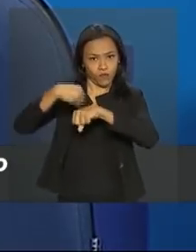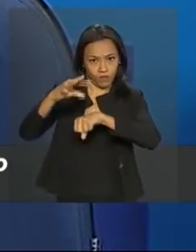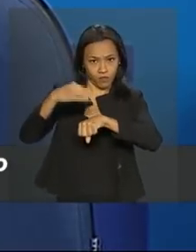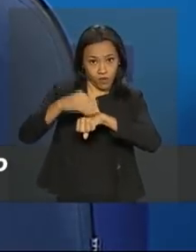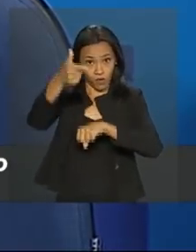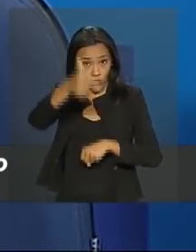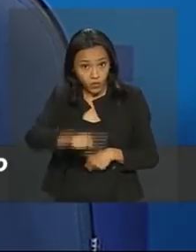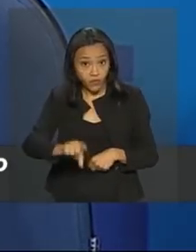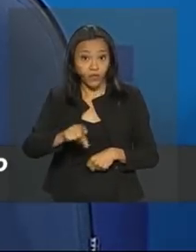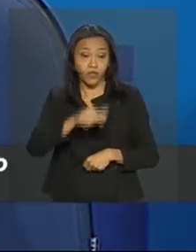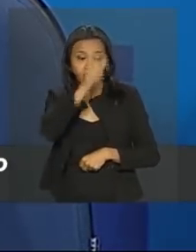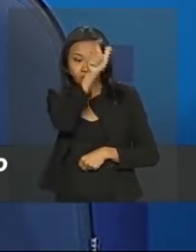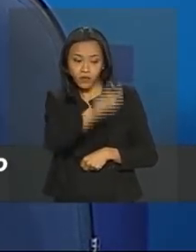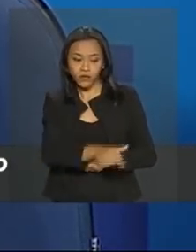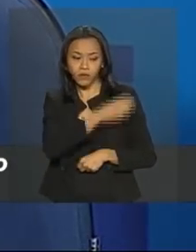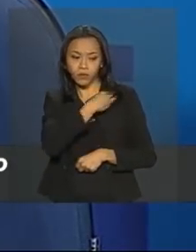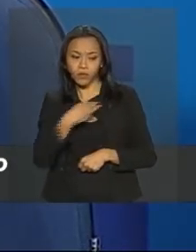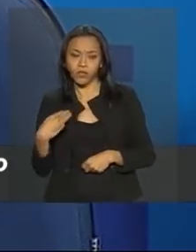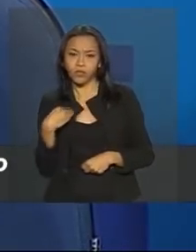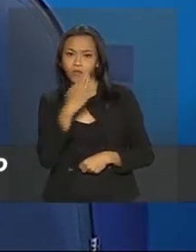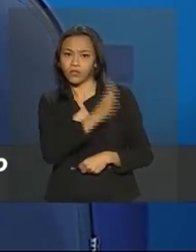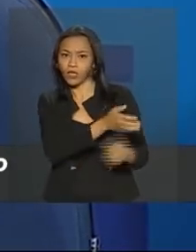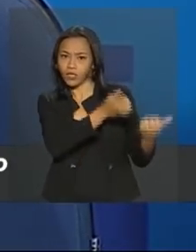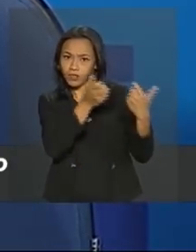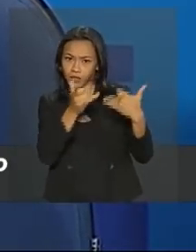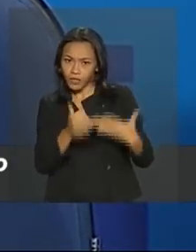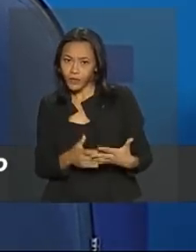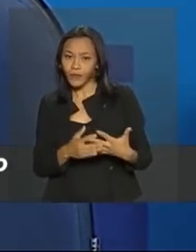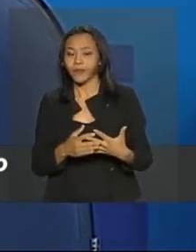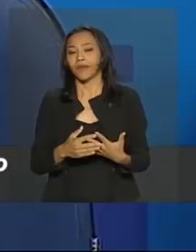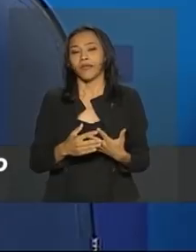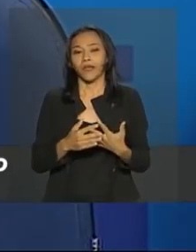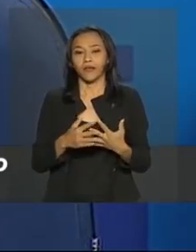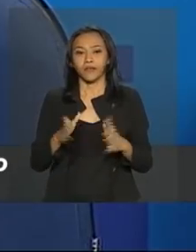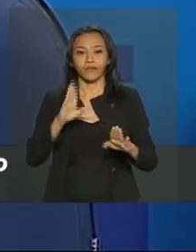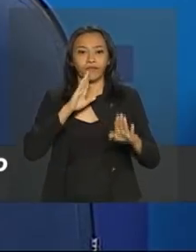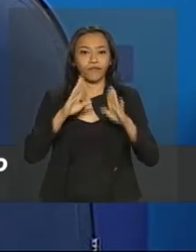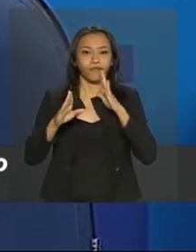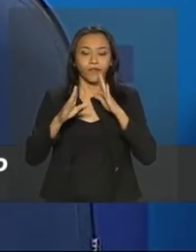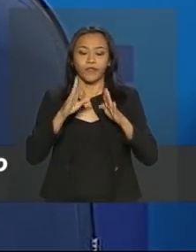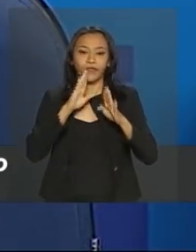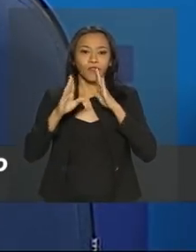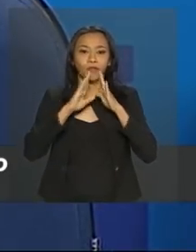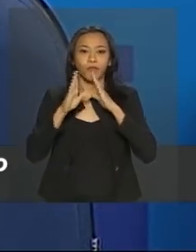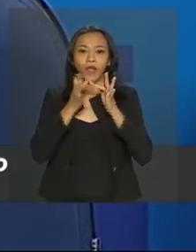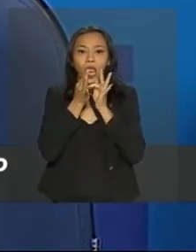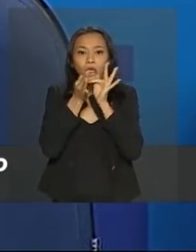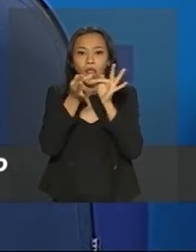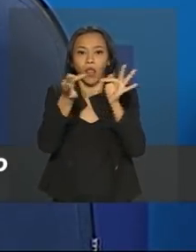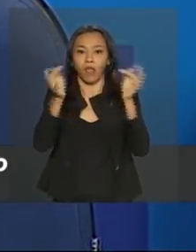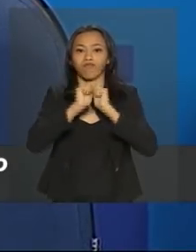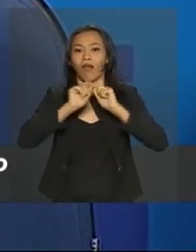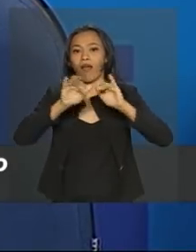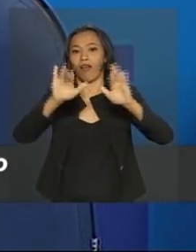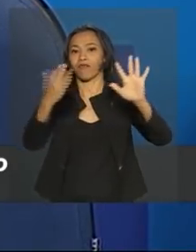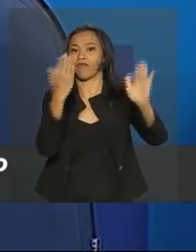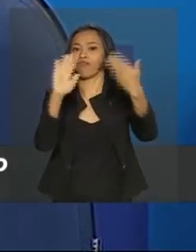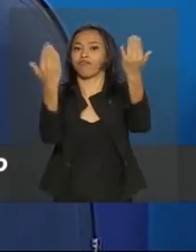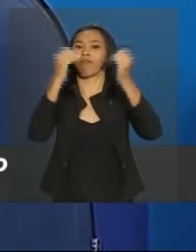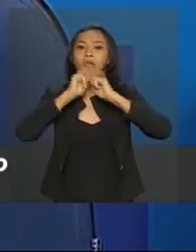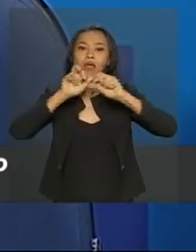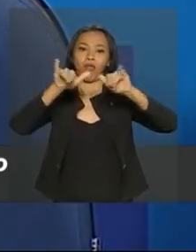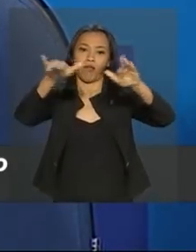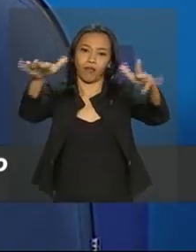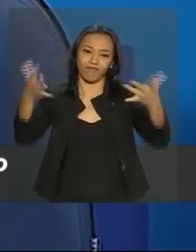uma vez o senhor ministro já falou que as fake começaram é isso é de fato um desrespeito nesse momento de